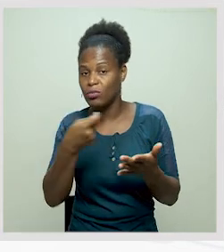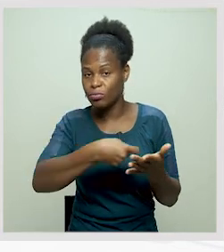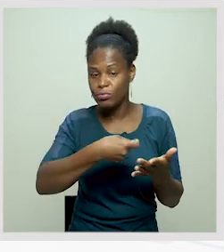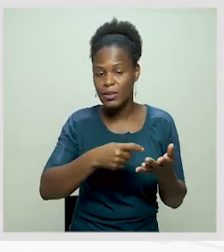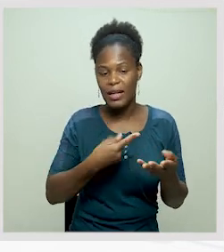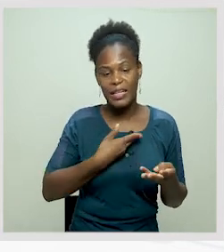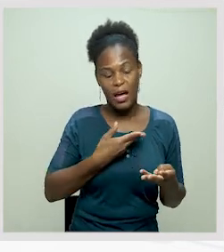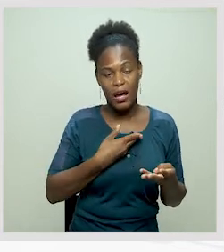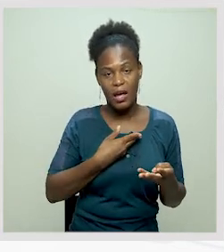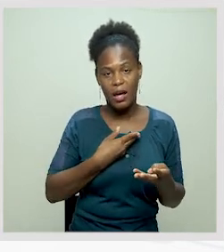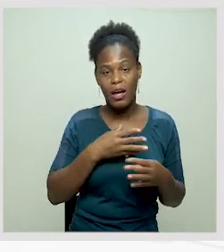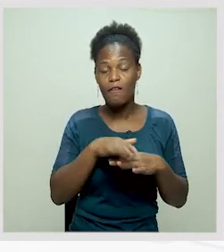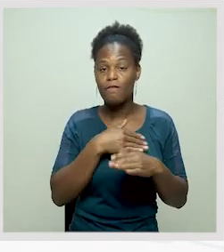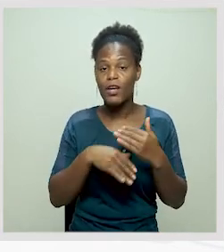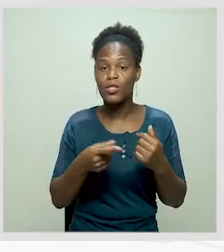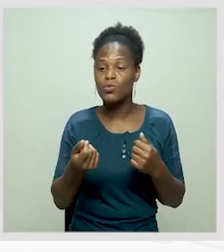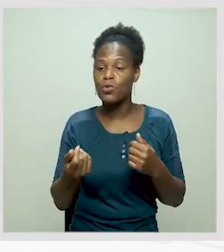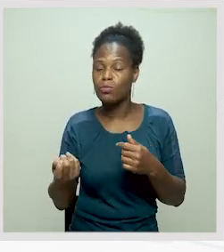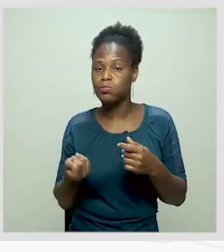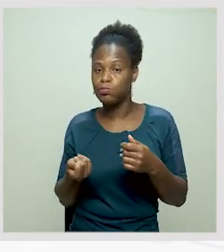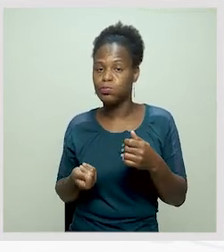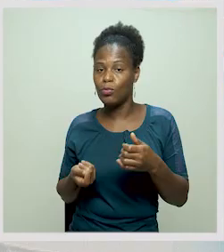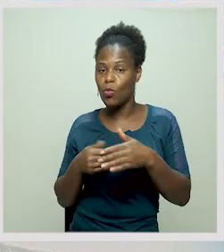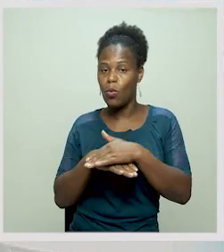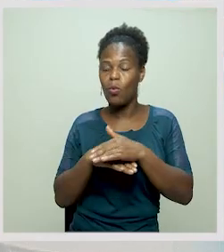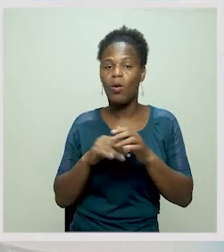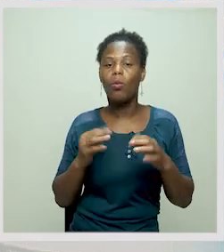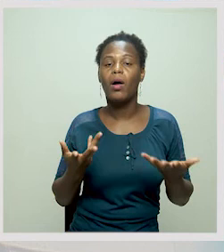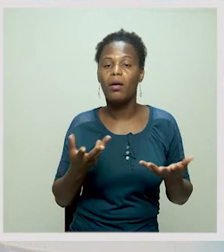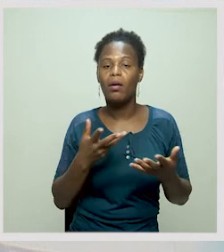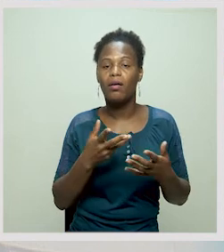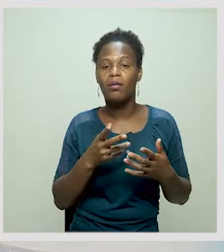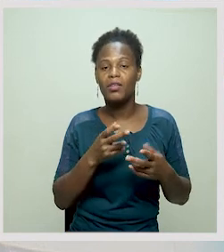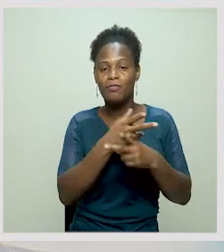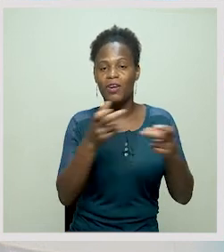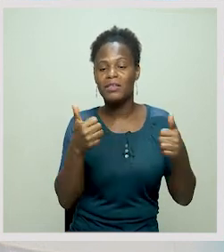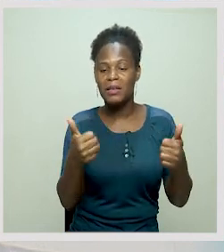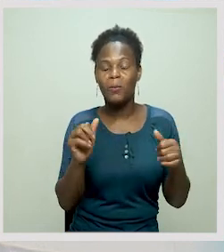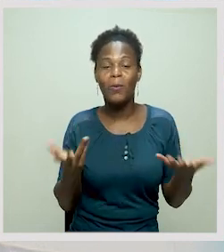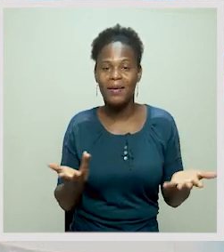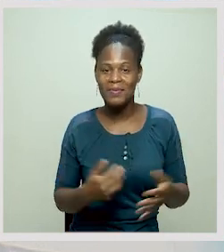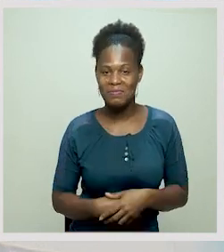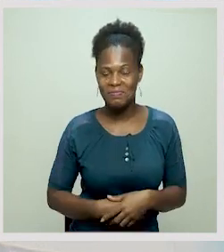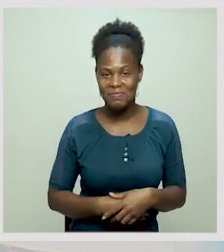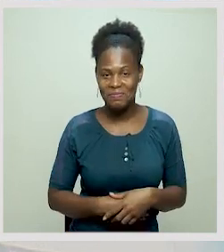a opção D, efetuou uma poupança. Qual é a opção correta? Vamos lá.